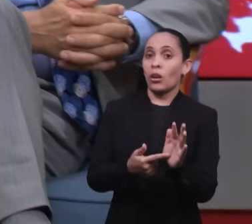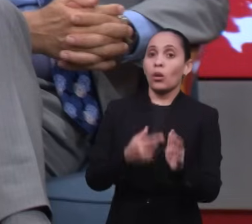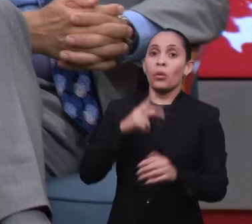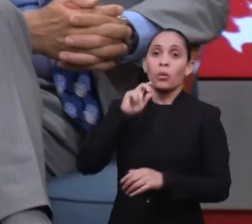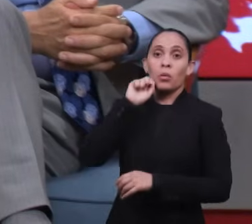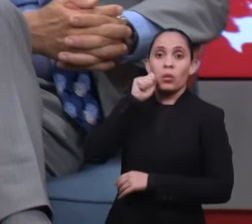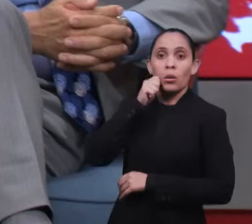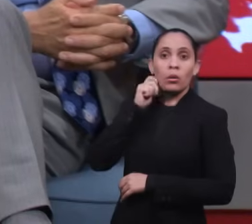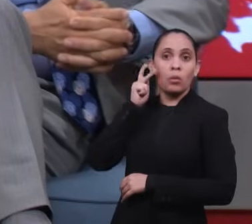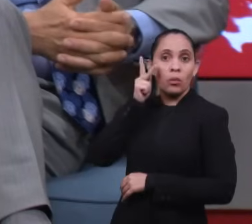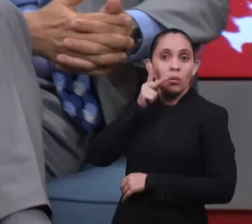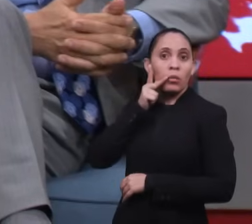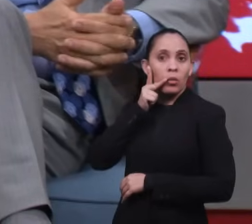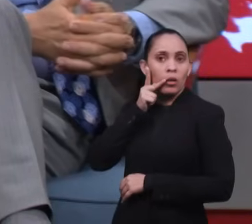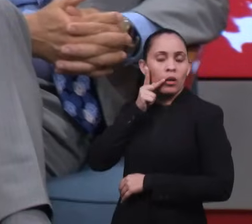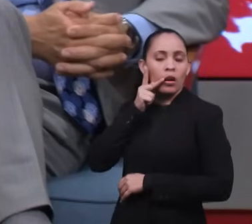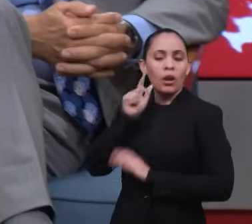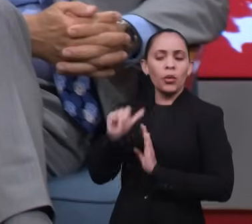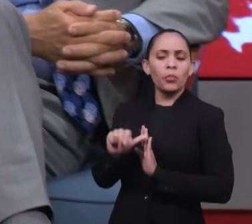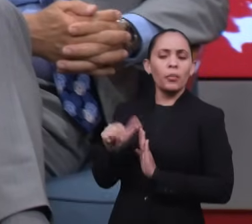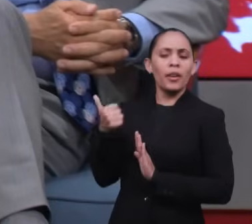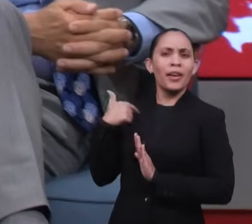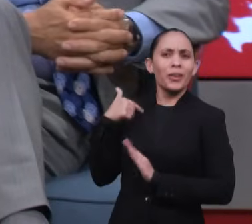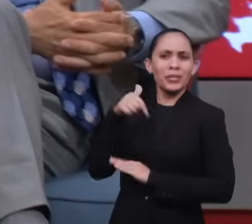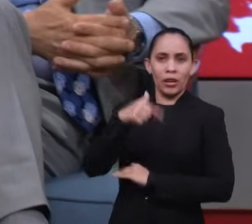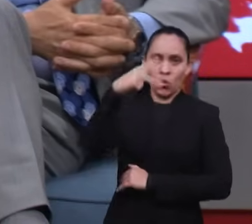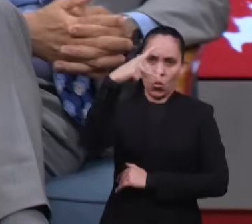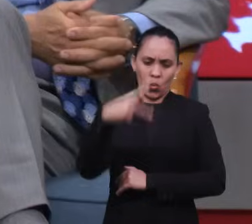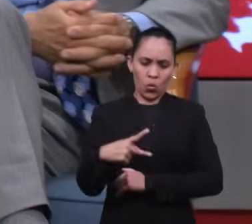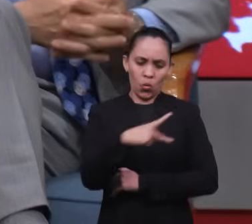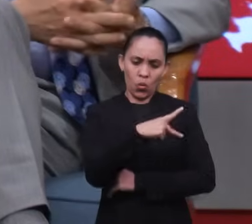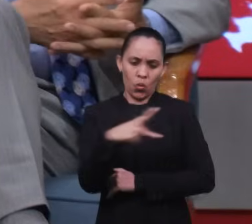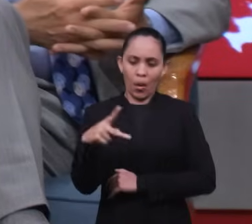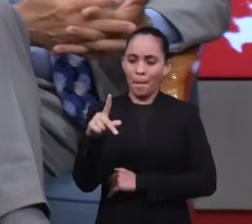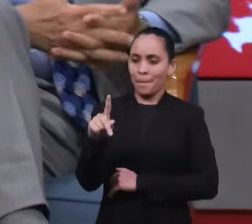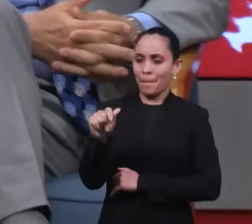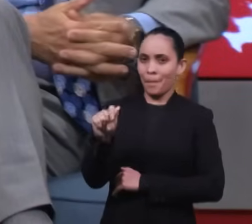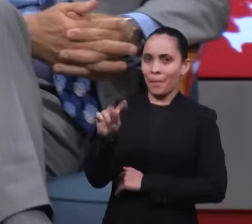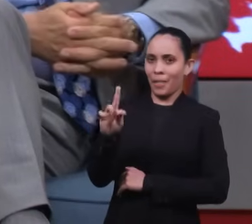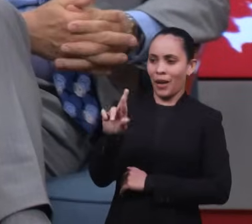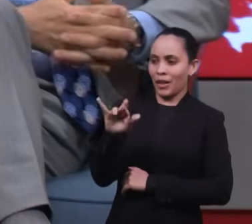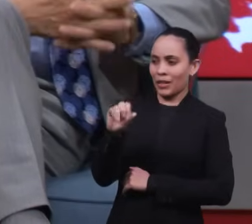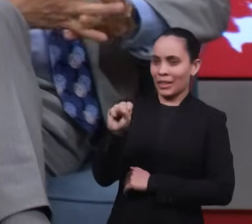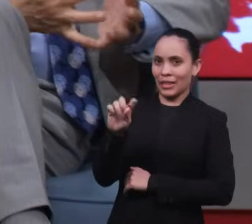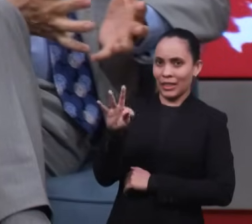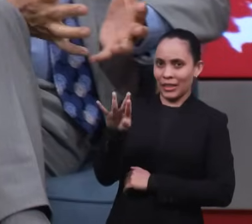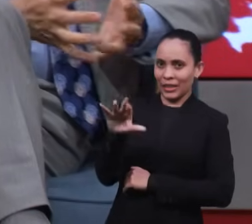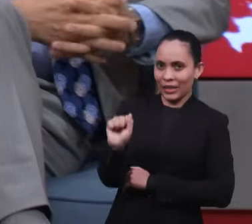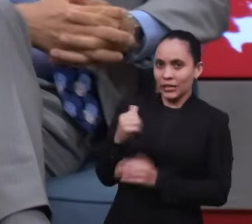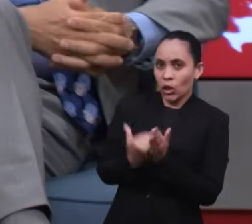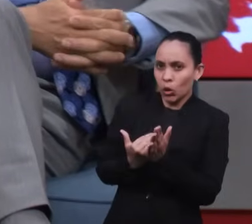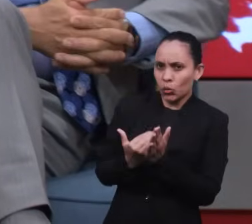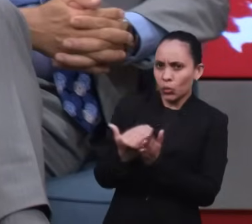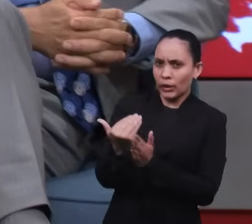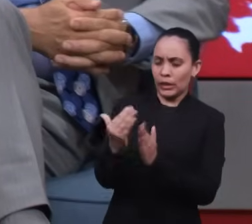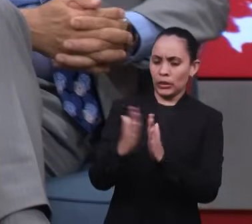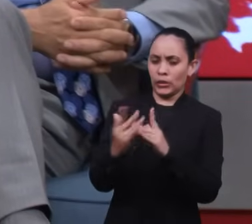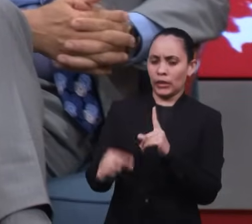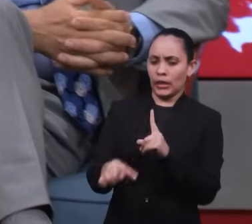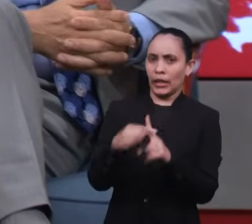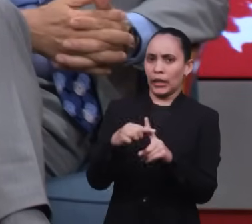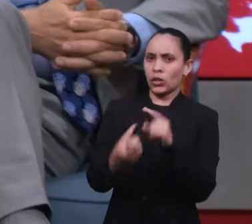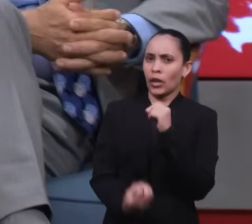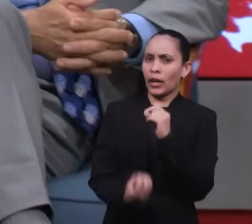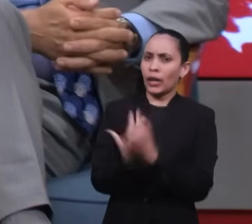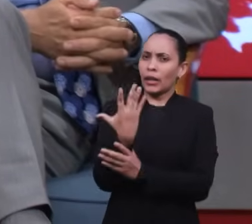ceia. E até porque os patristas, os primeiros da igreja no